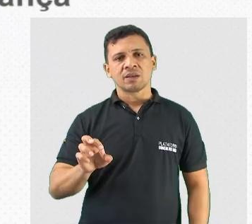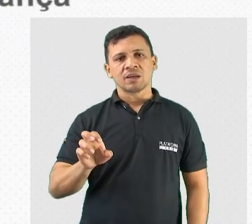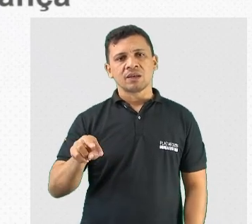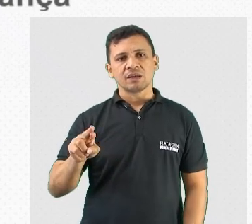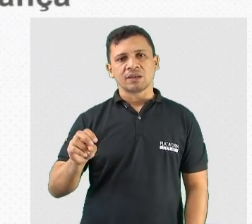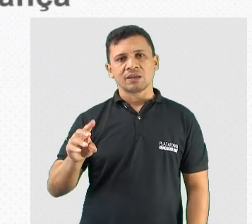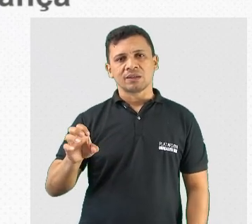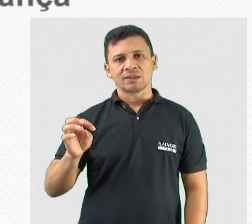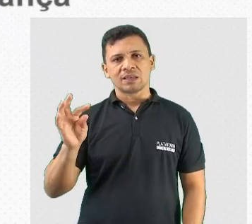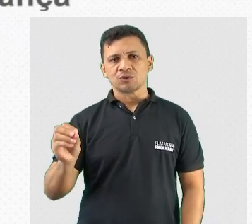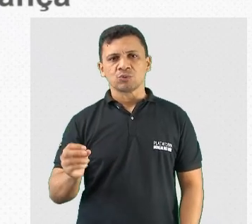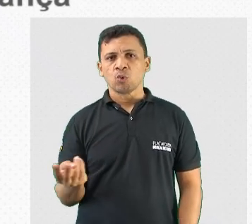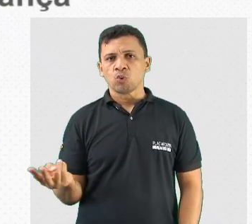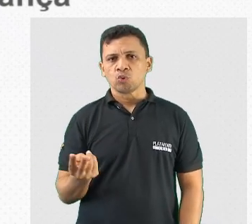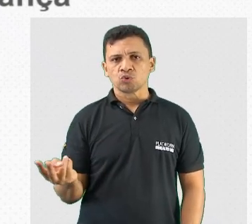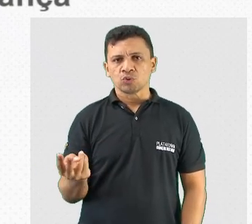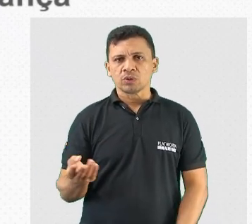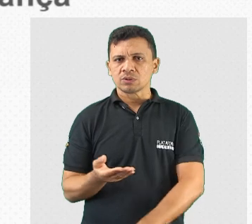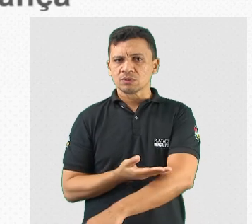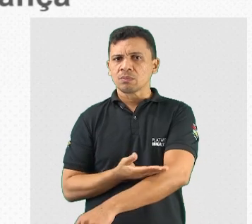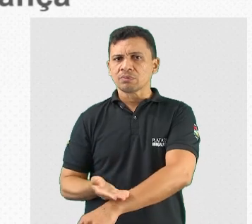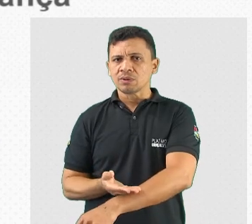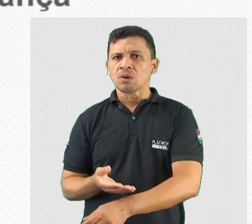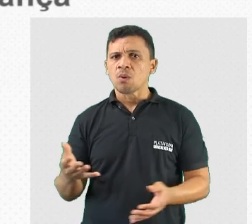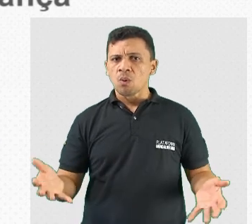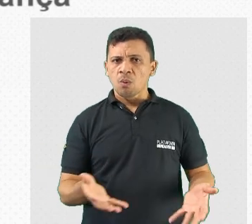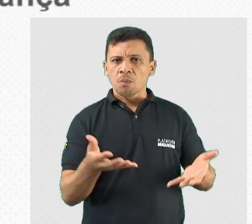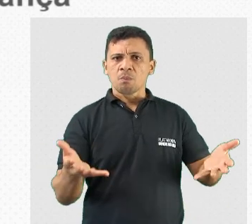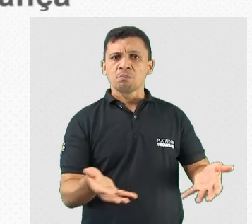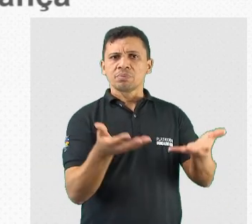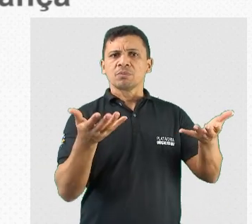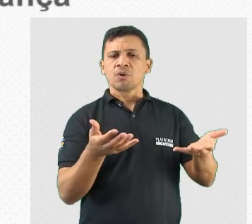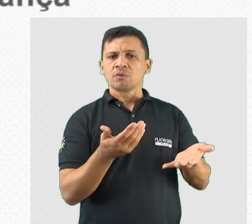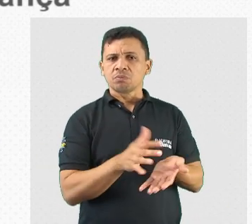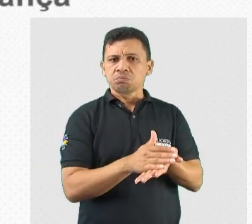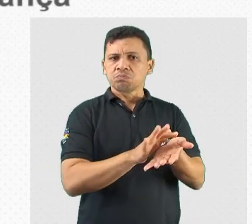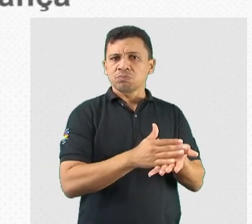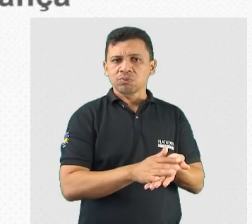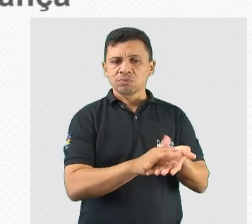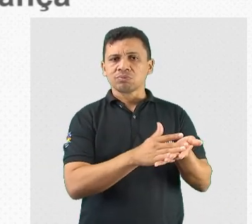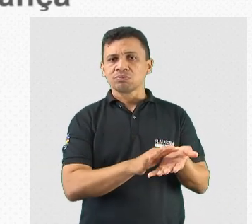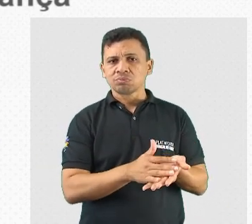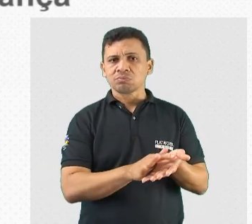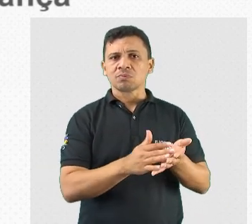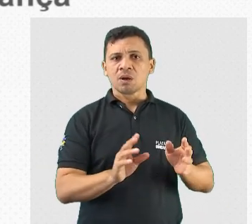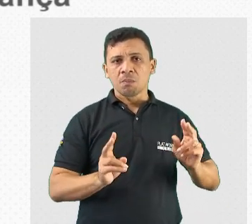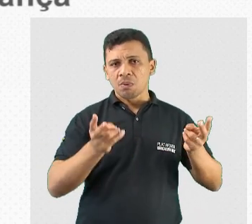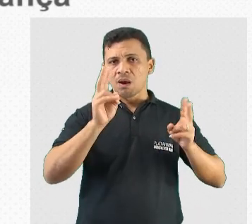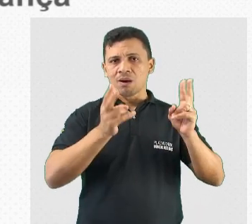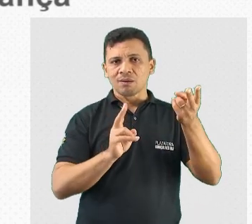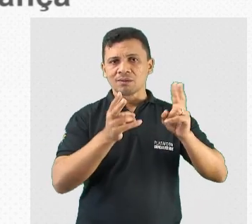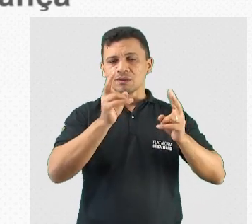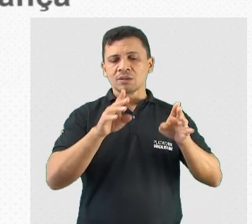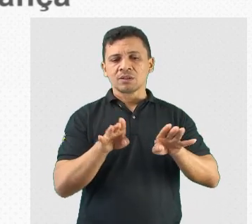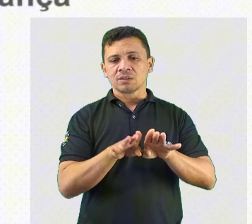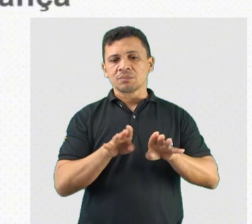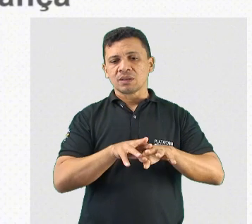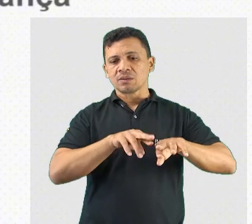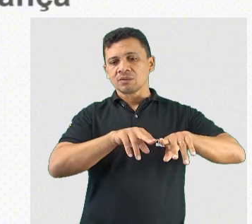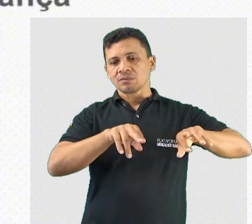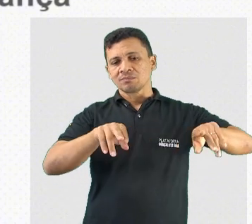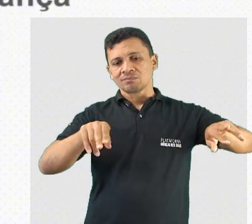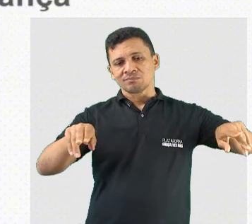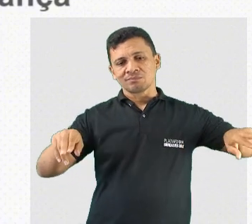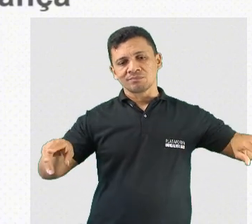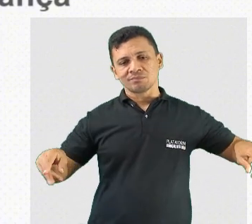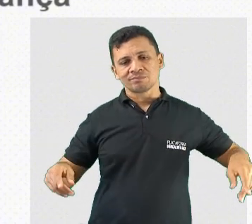negros, mas eles promovem essa situação. Lógico que para eles tudo é mais fácil. O samba, o choro, o chorinho e as variações, o samba de